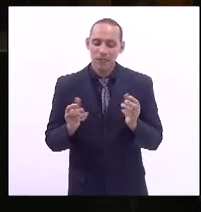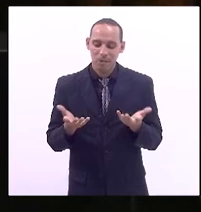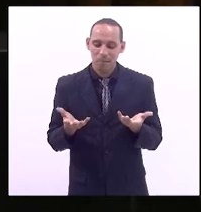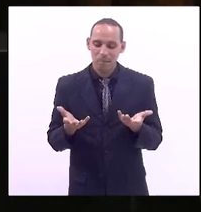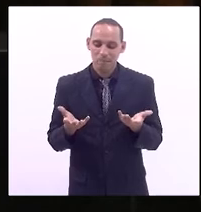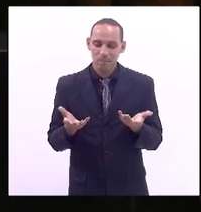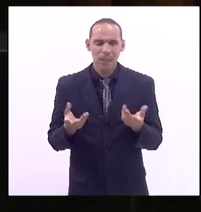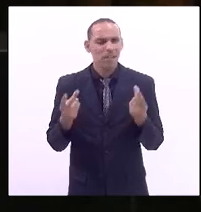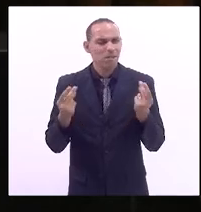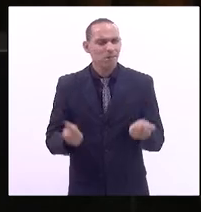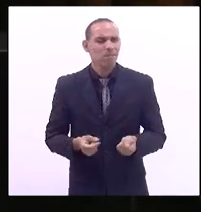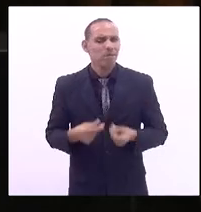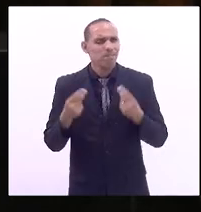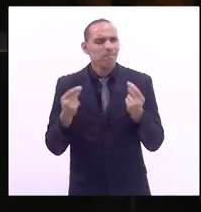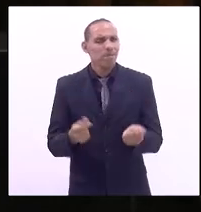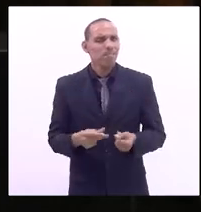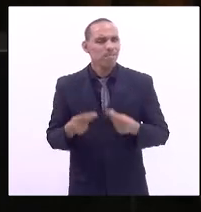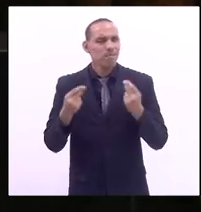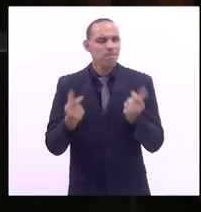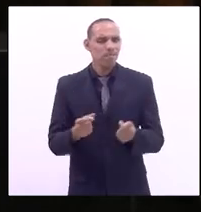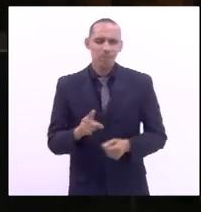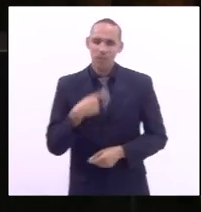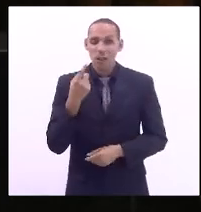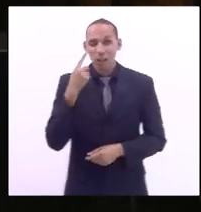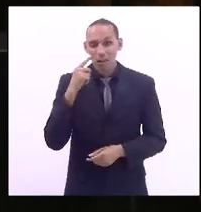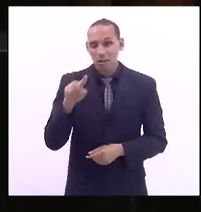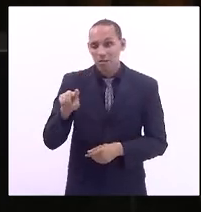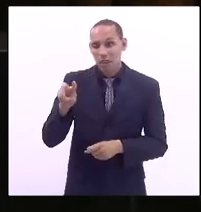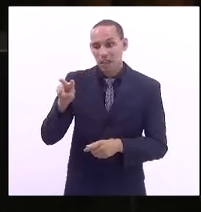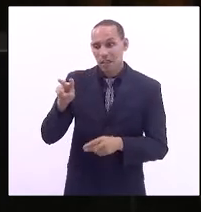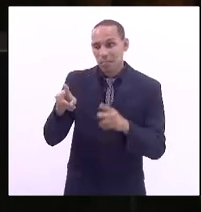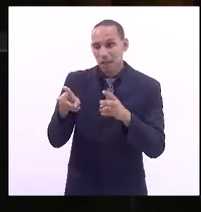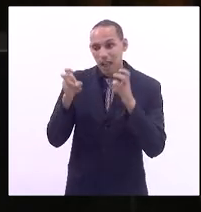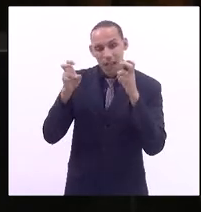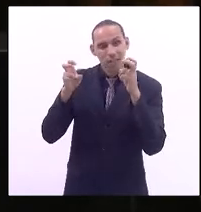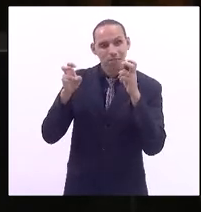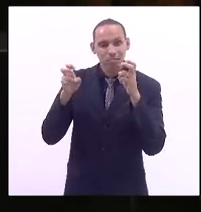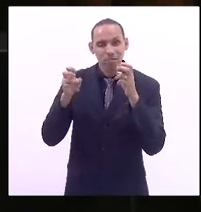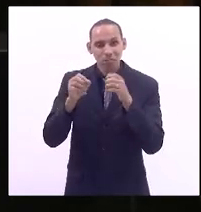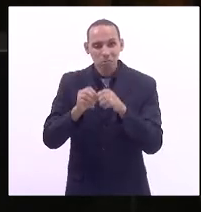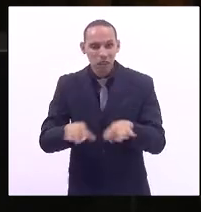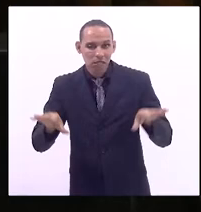que há muito tempo a gente ver sendo prejudicado